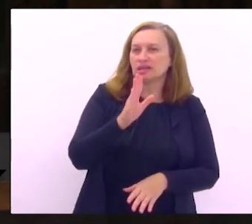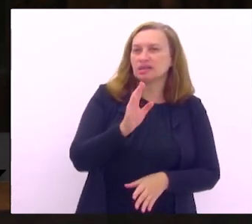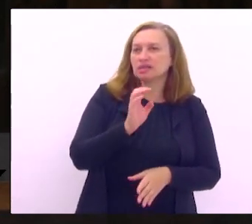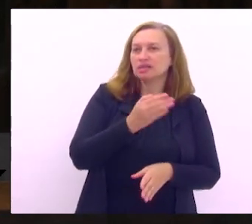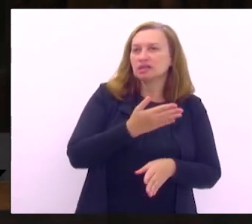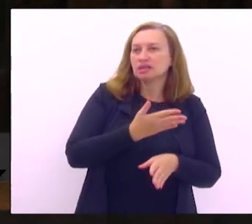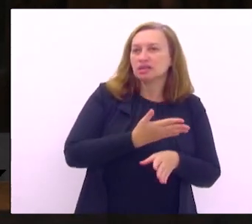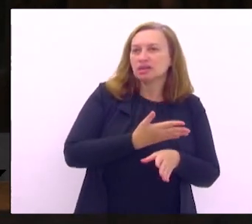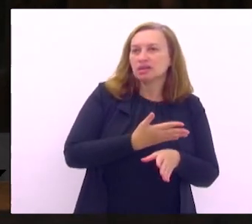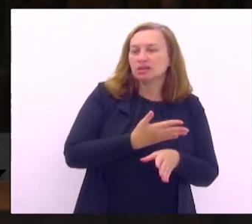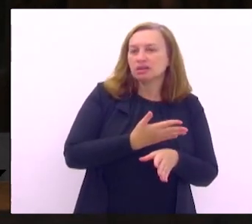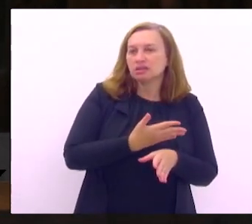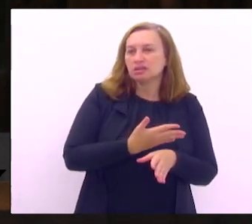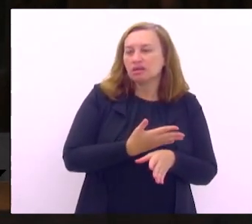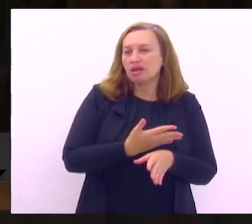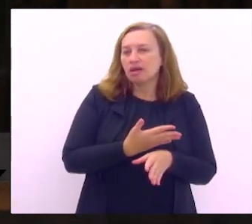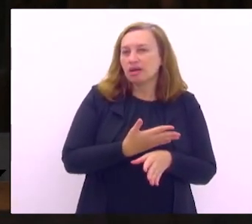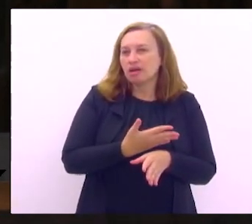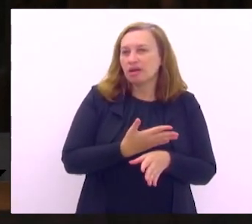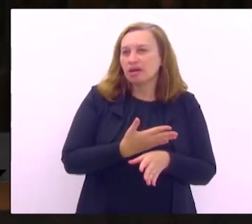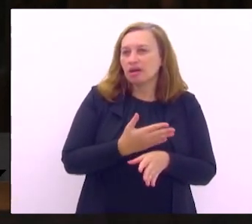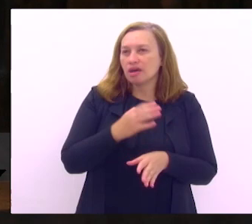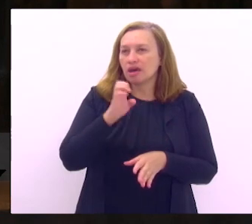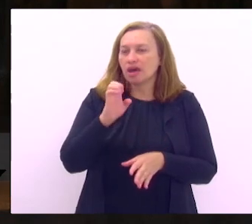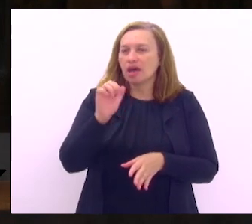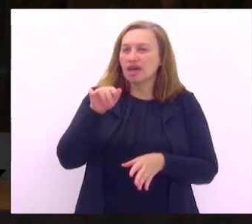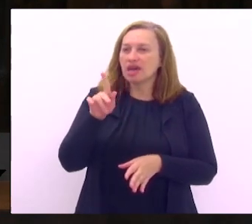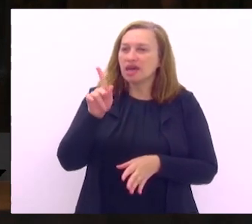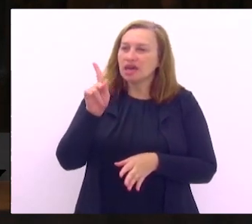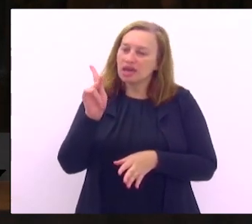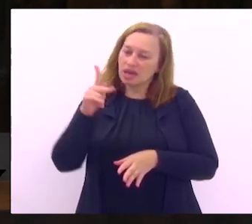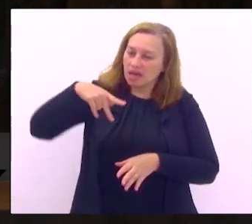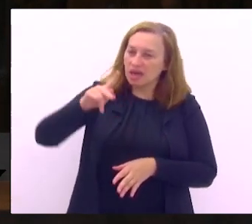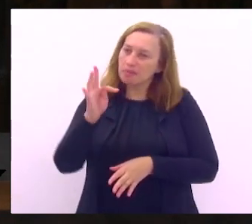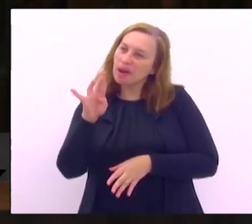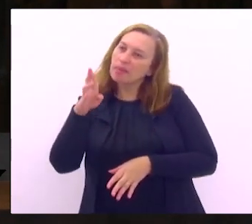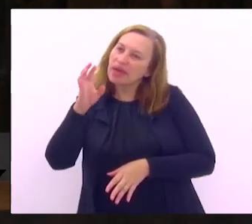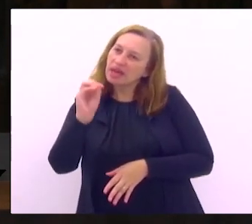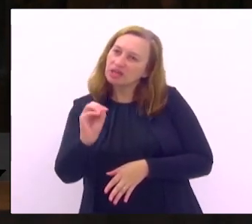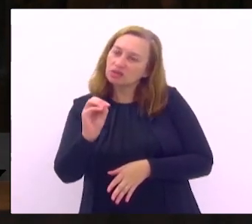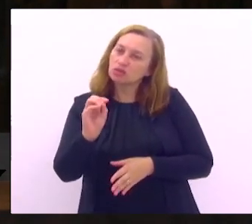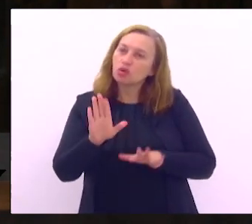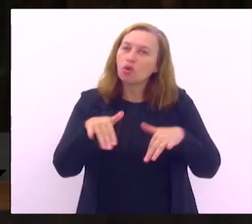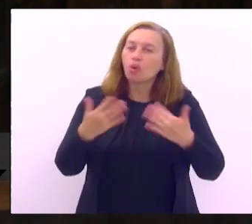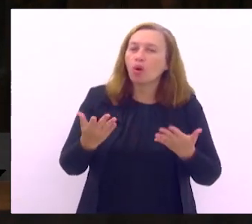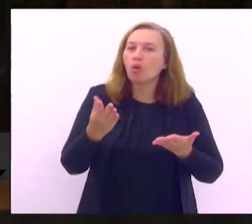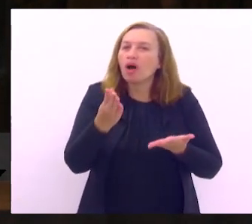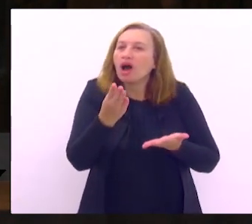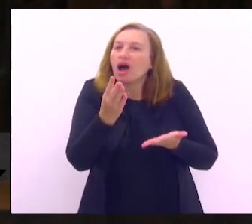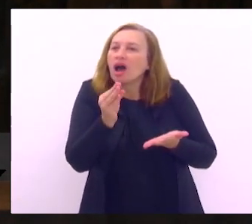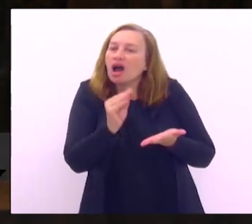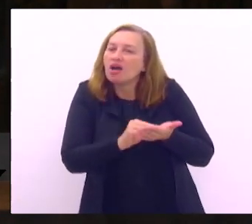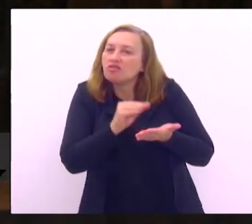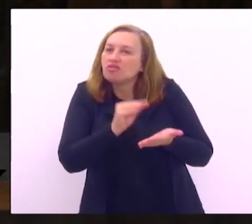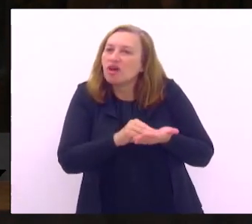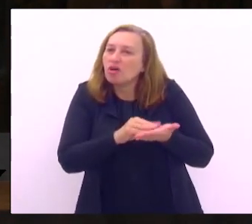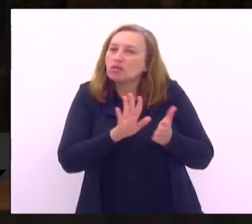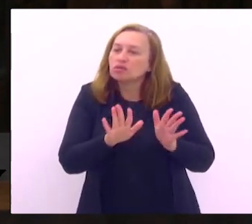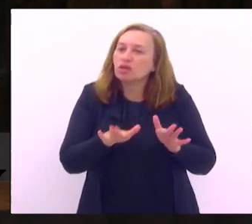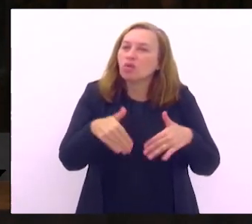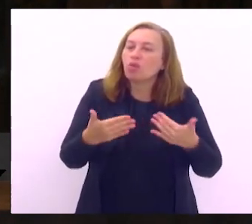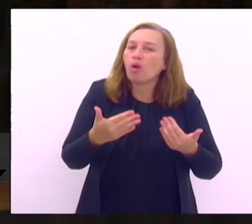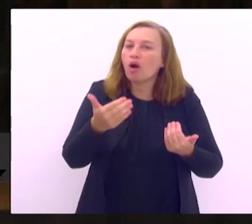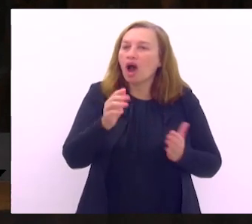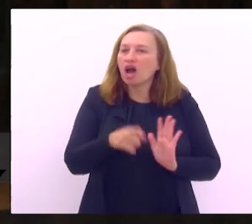atletismo existem, quais são as vantagens, desvantagens, qualidades e falta de qualidades, entraves, para que a gente,